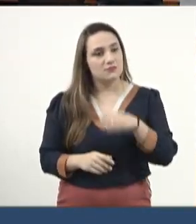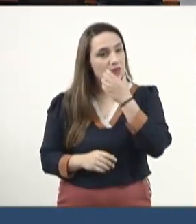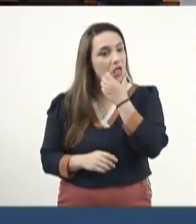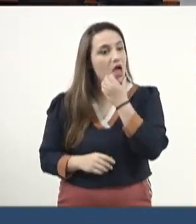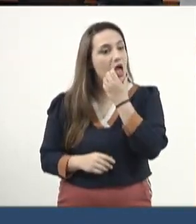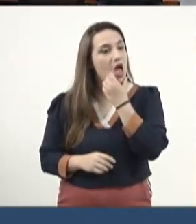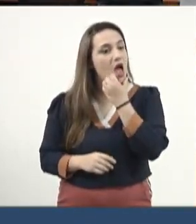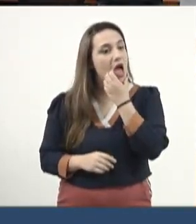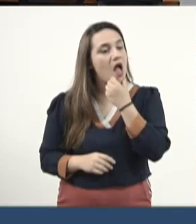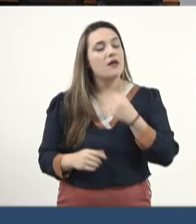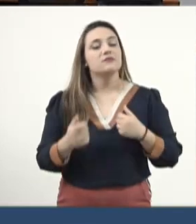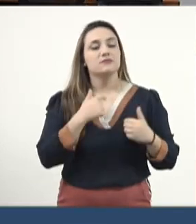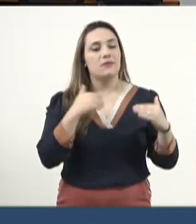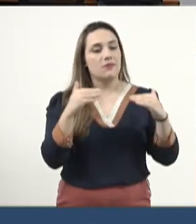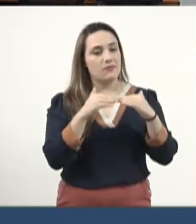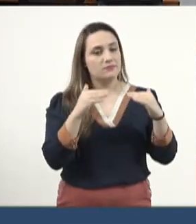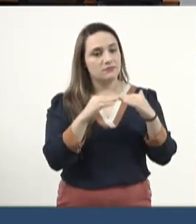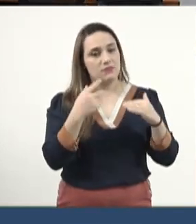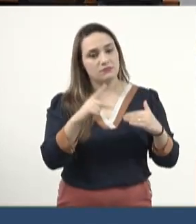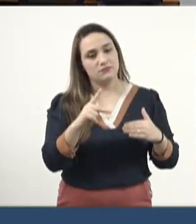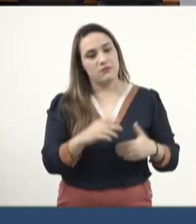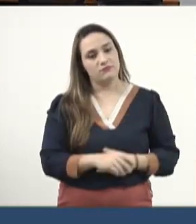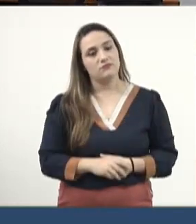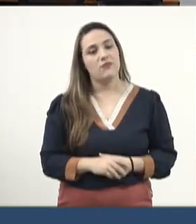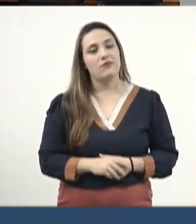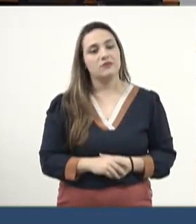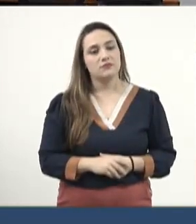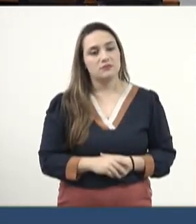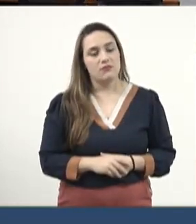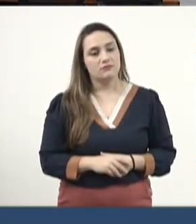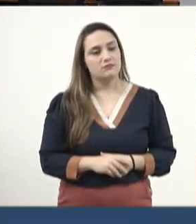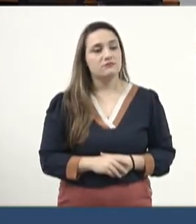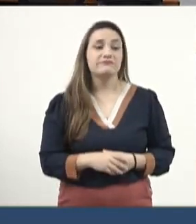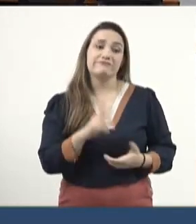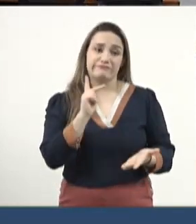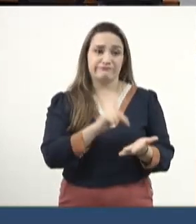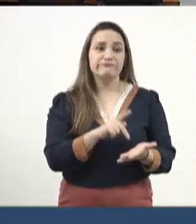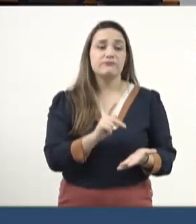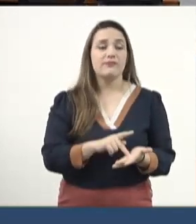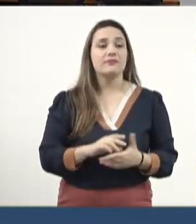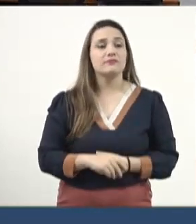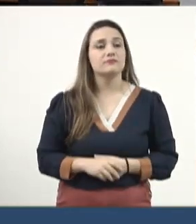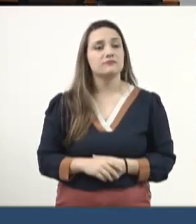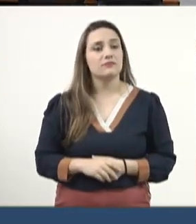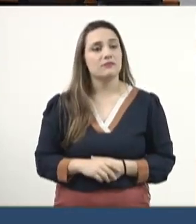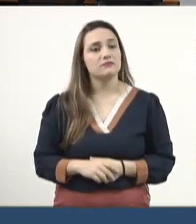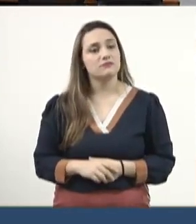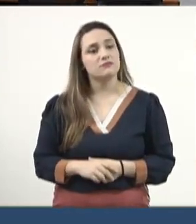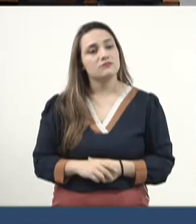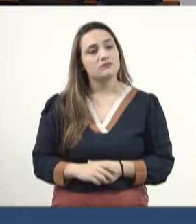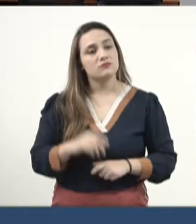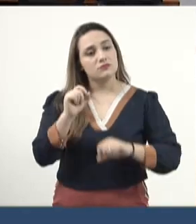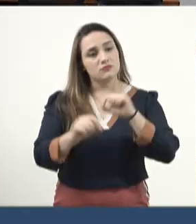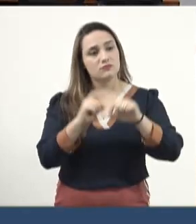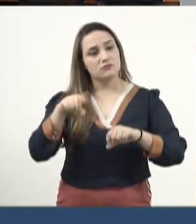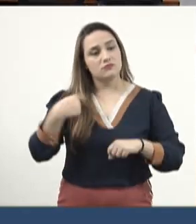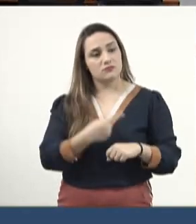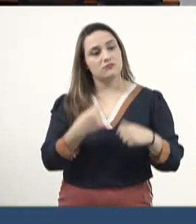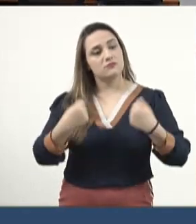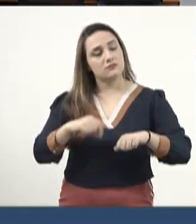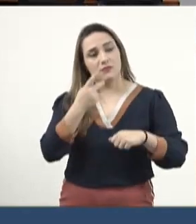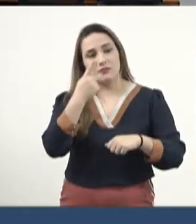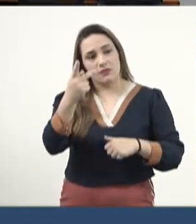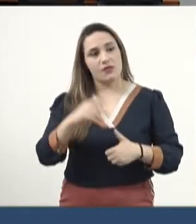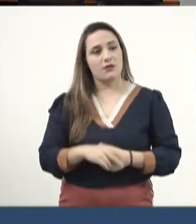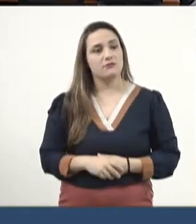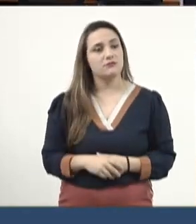Eu incorporo a parte de Vossa Excelência, o meu pronunciamento, e, de fato, o que a gente tem que dizer é que hoje